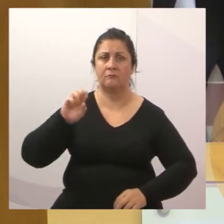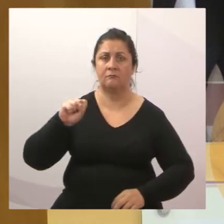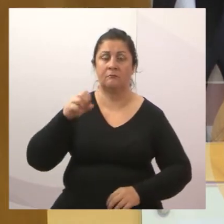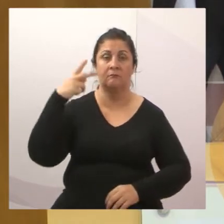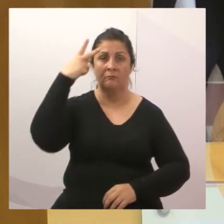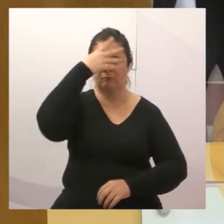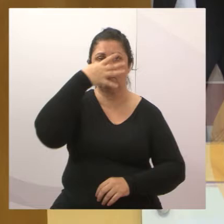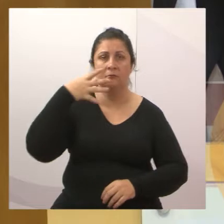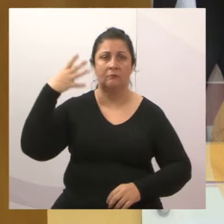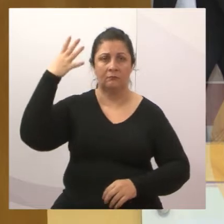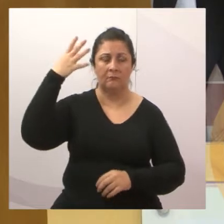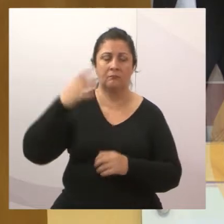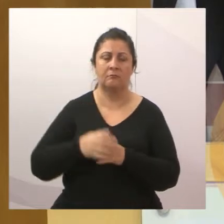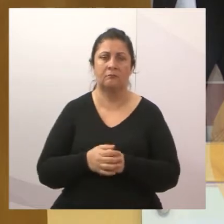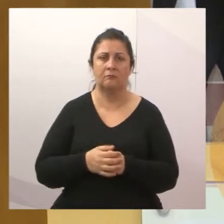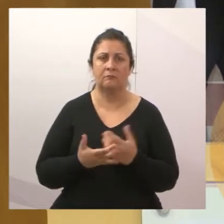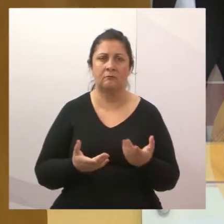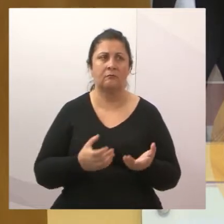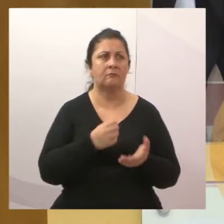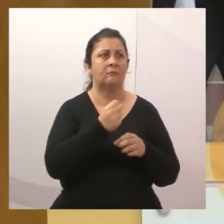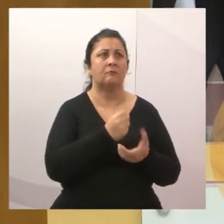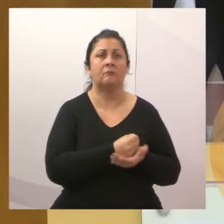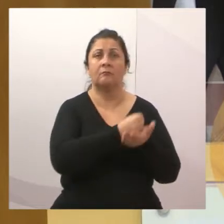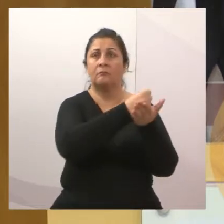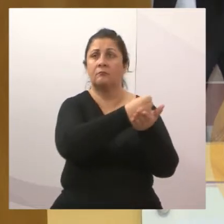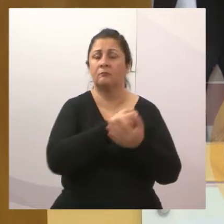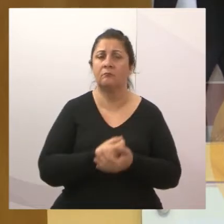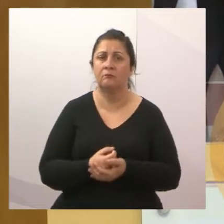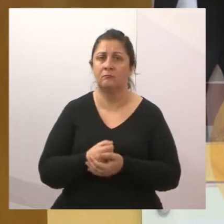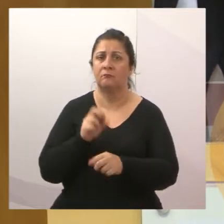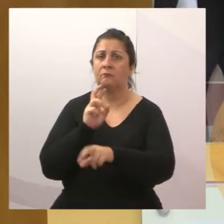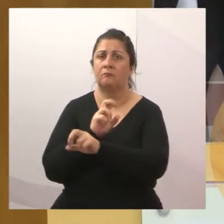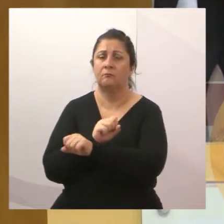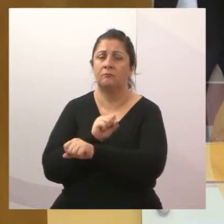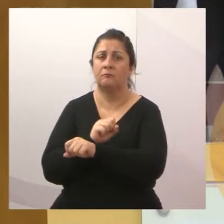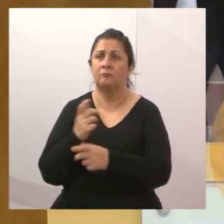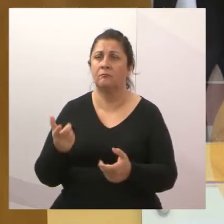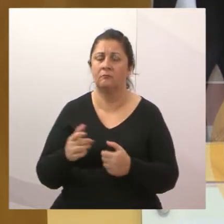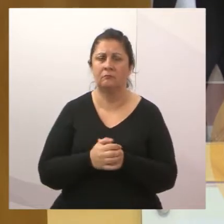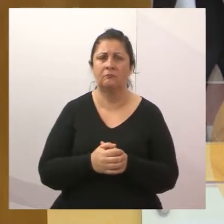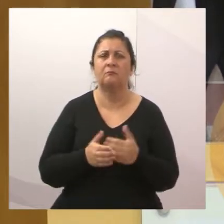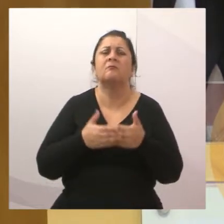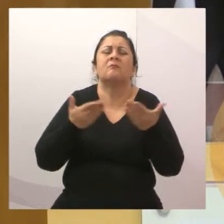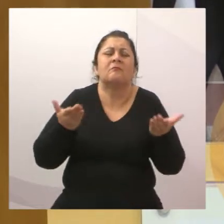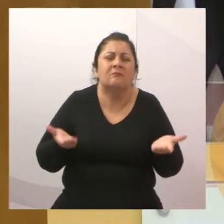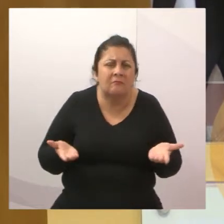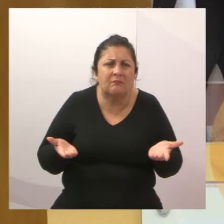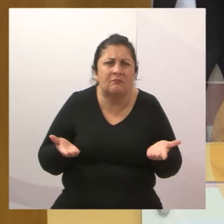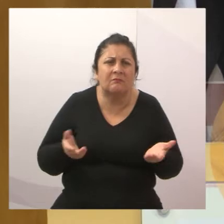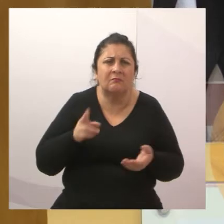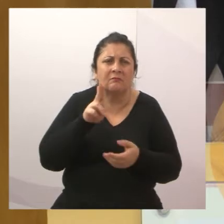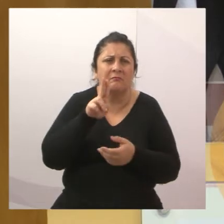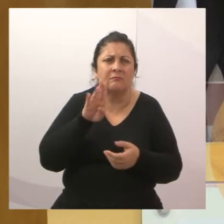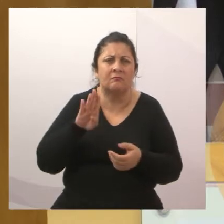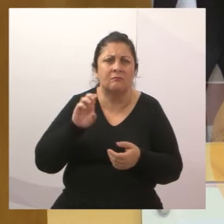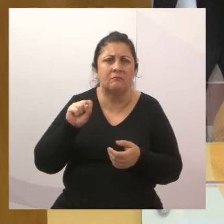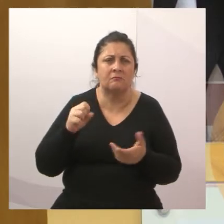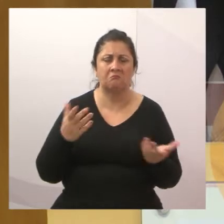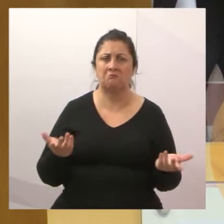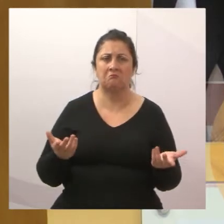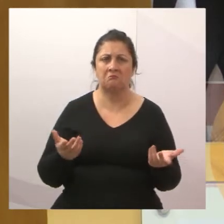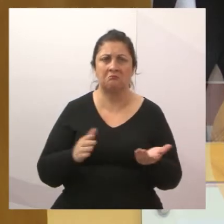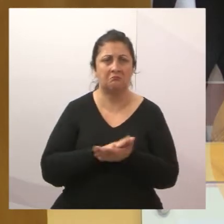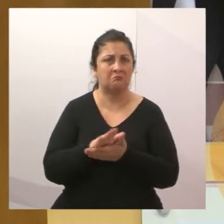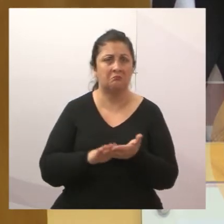24 horas no Salvador, no Esperança, no Parque Santo Antônio. Cadê essas UBSs 24 horas?